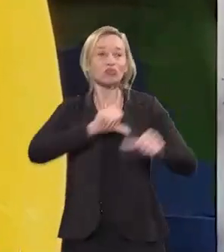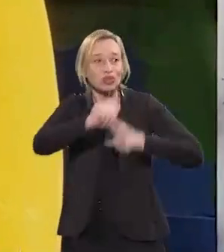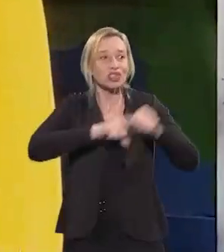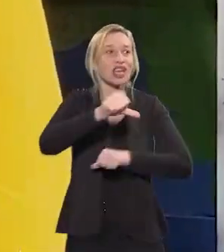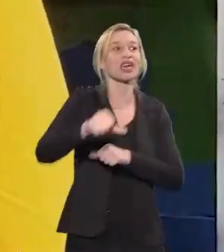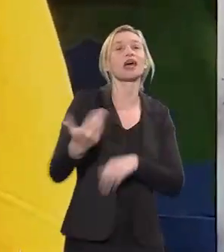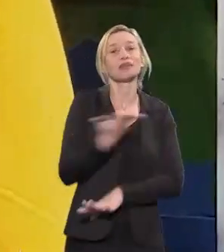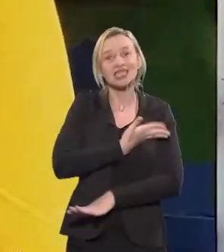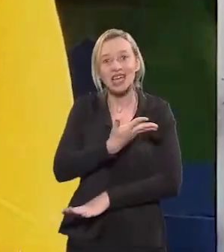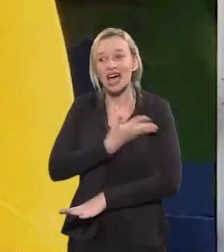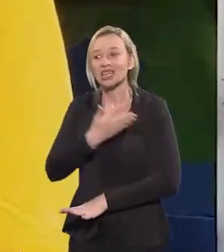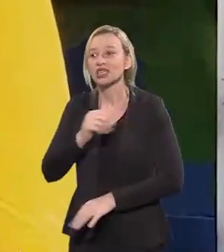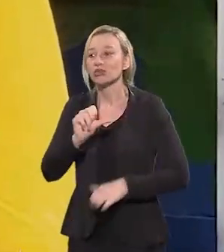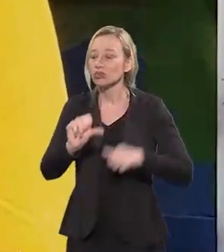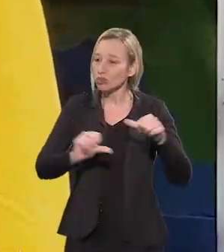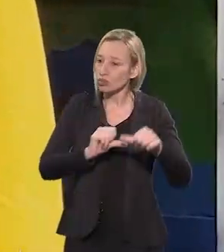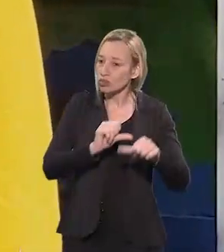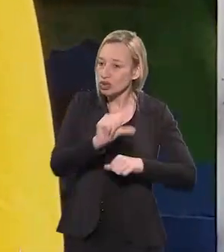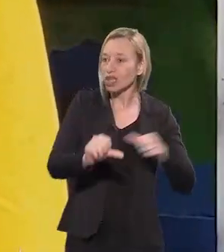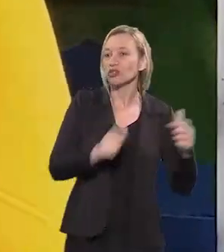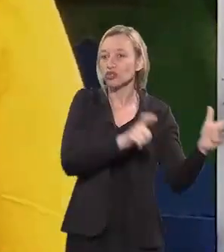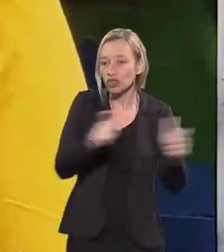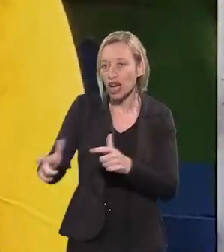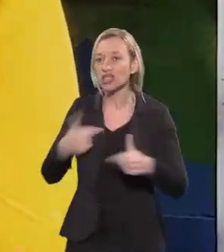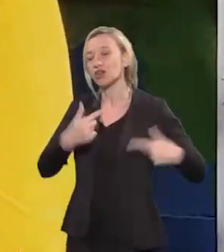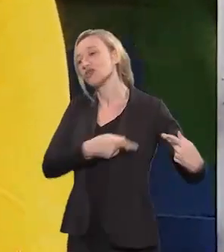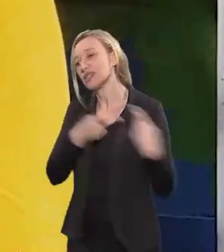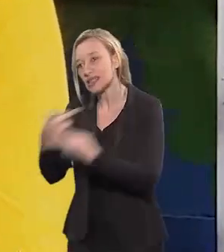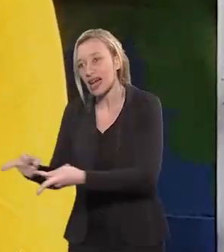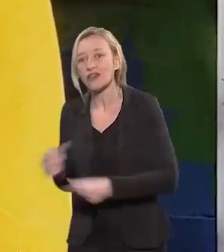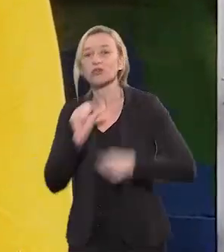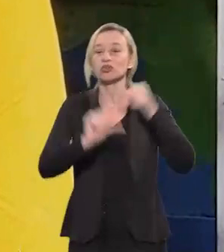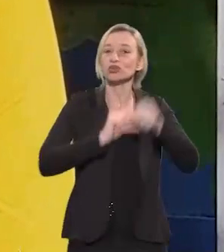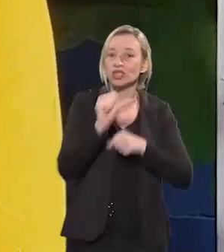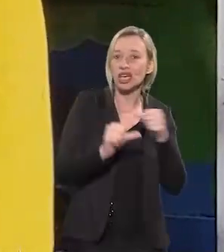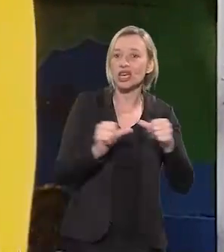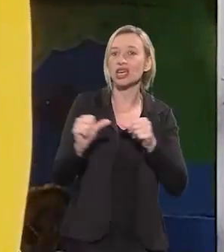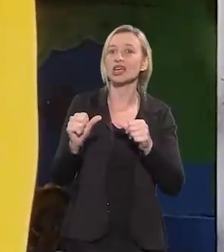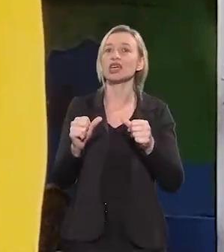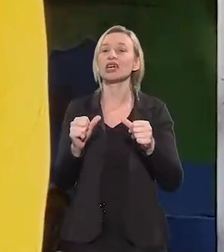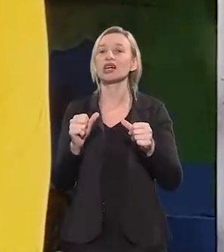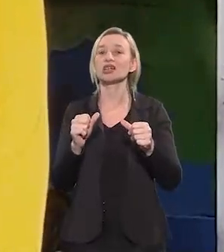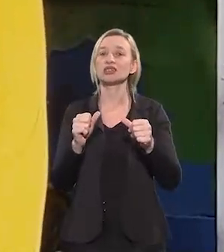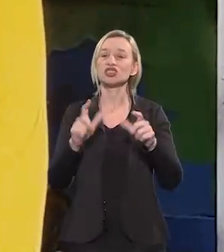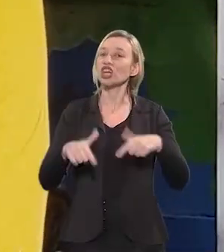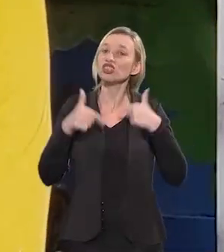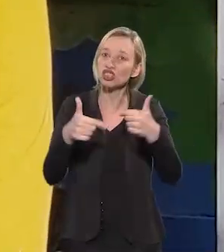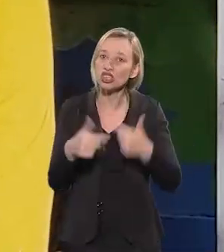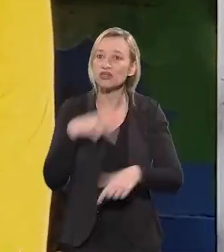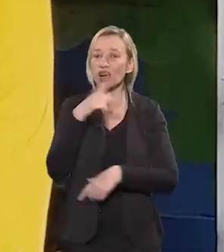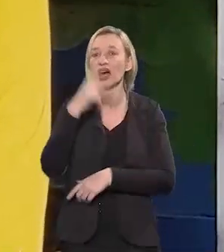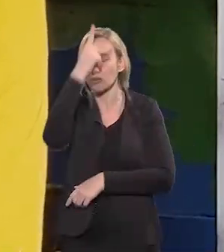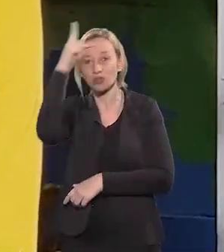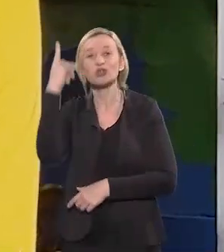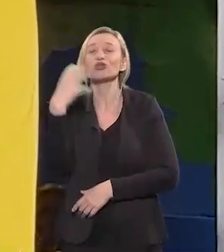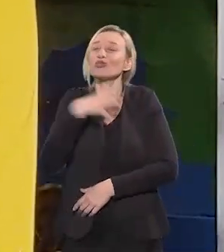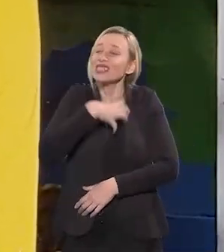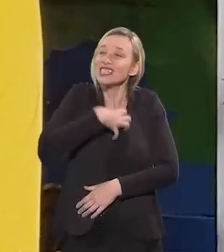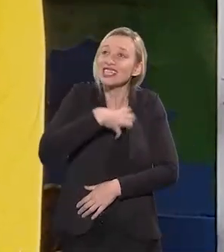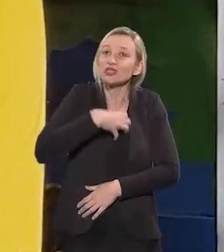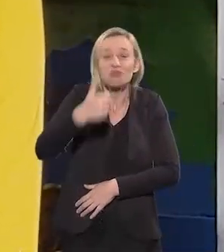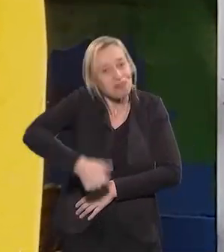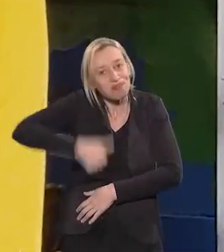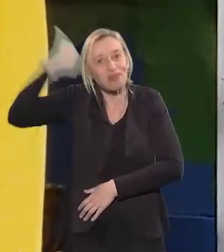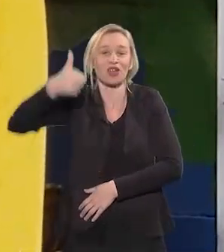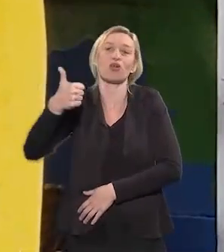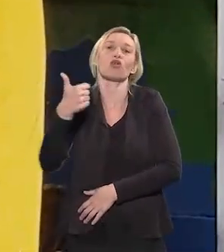Mudei as amizades, eu mudei os locais que eu visitava, eu mudei a maneira de me relacionar com as pessoas. Hoje eu me sinto realmente